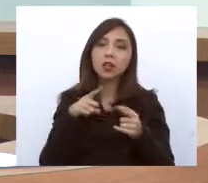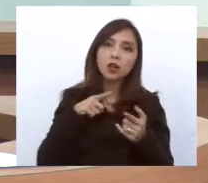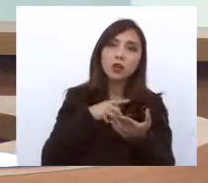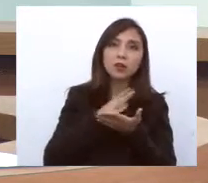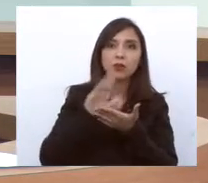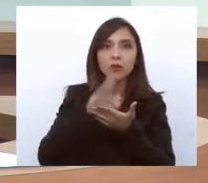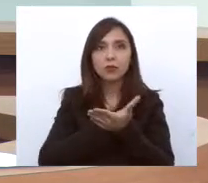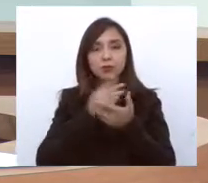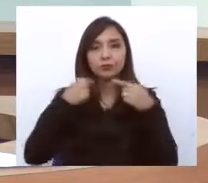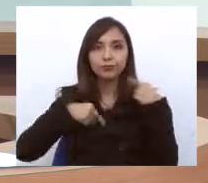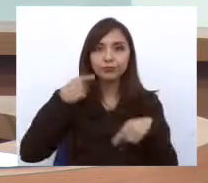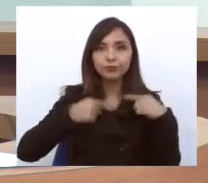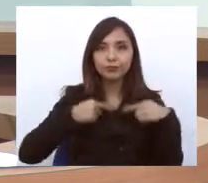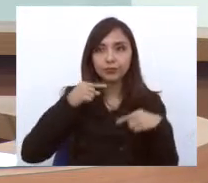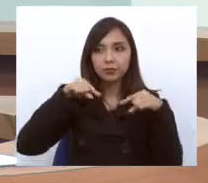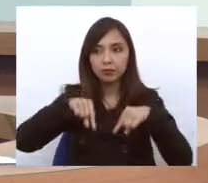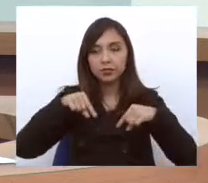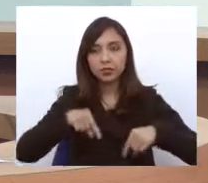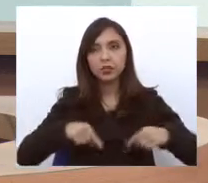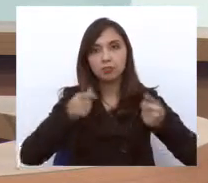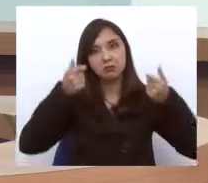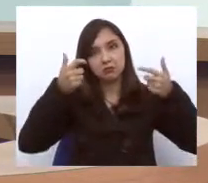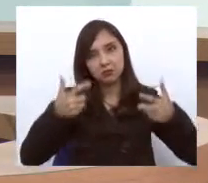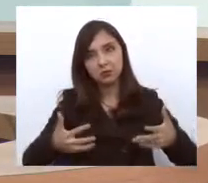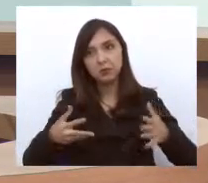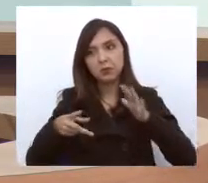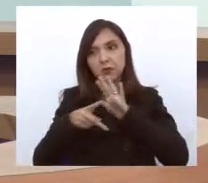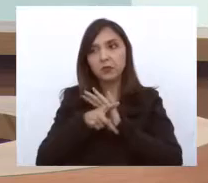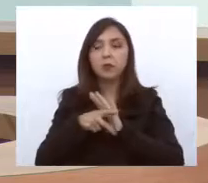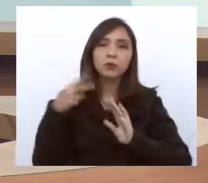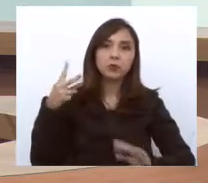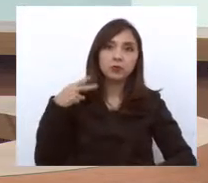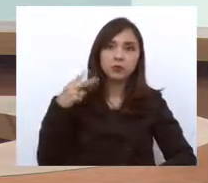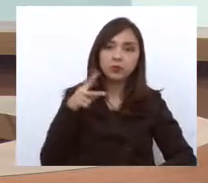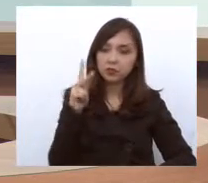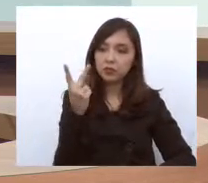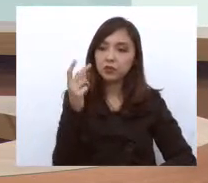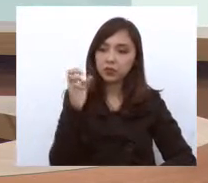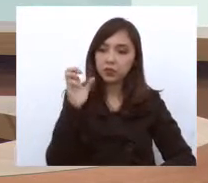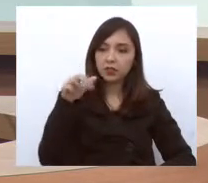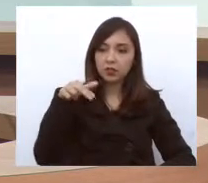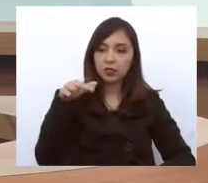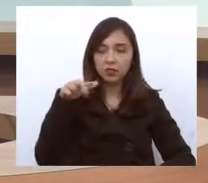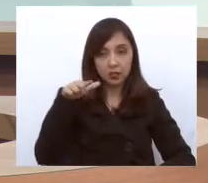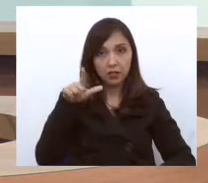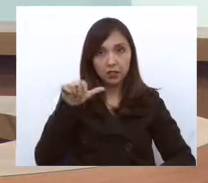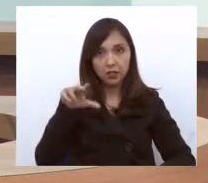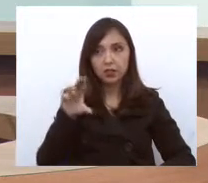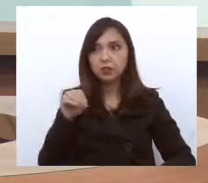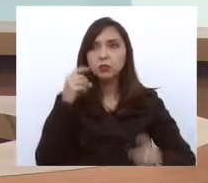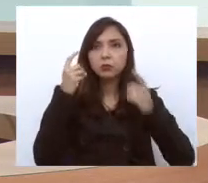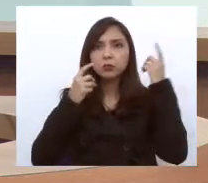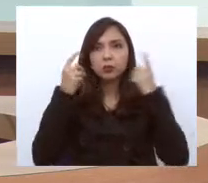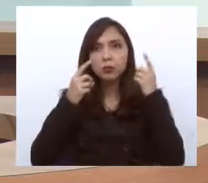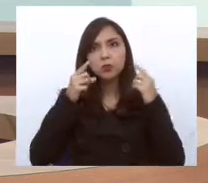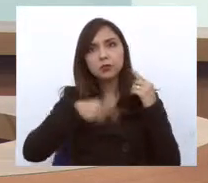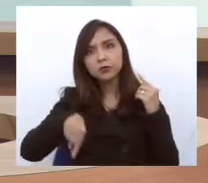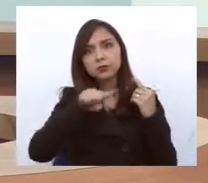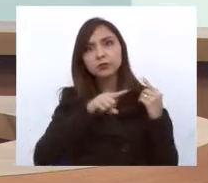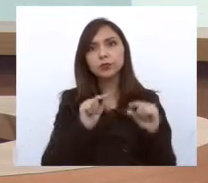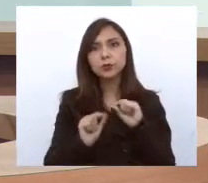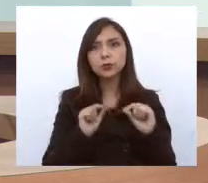debates aqui anteriormente, levantado inclusive aqui pelo vereador Heleno. A preocupação que a gente tem de